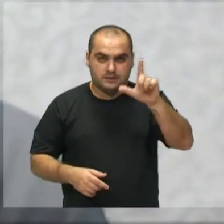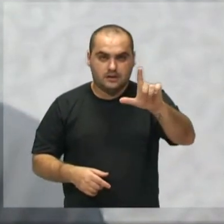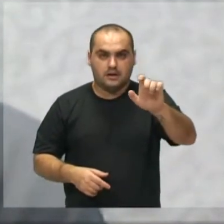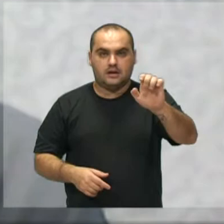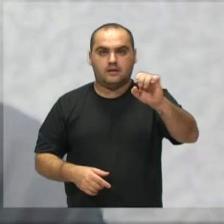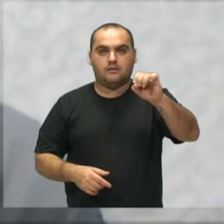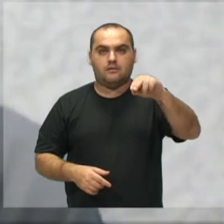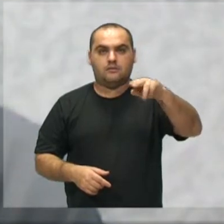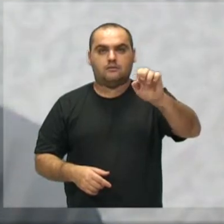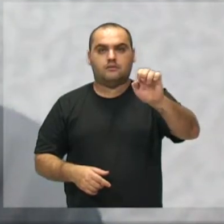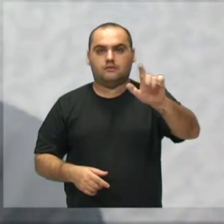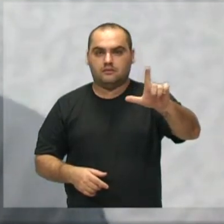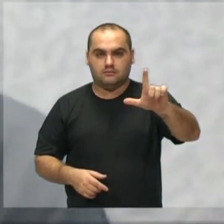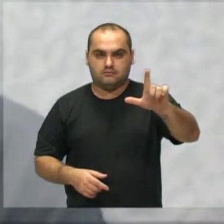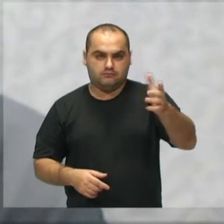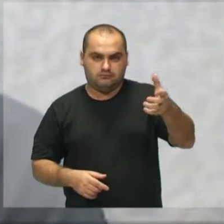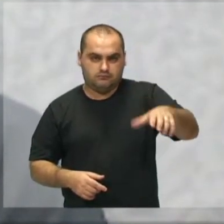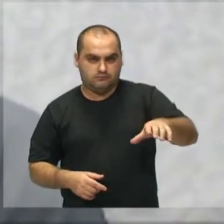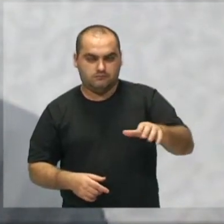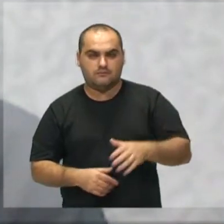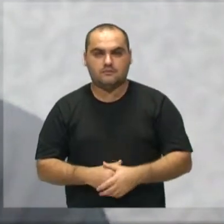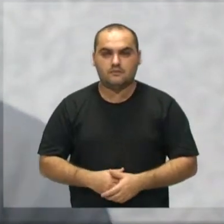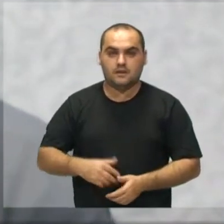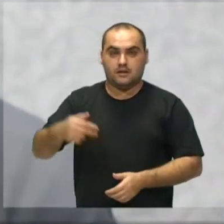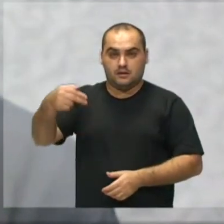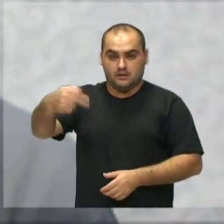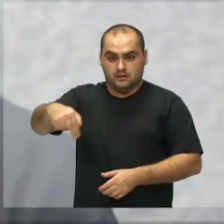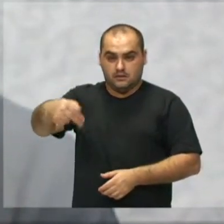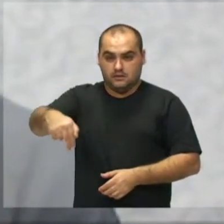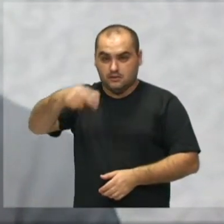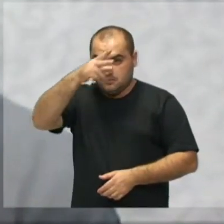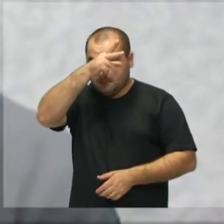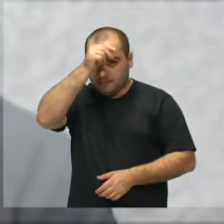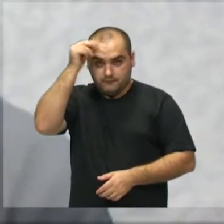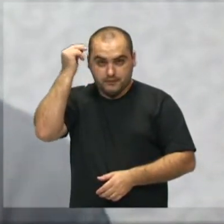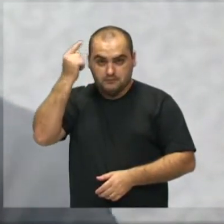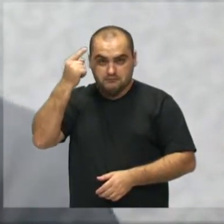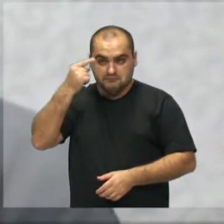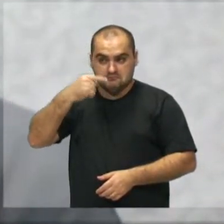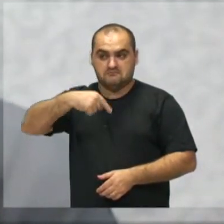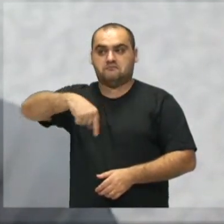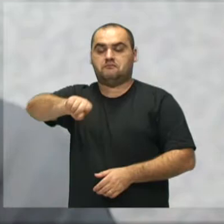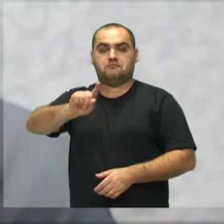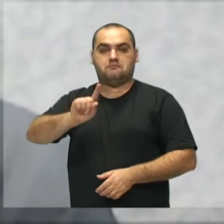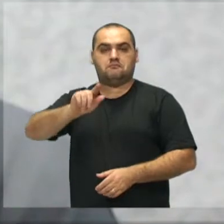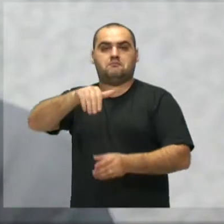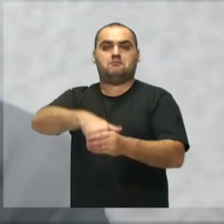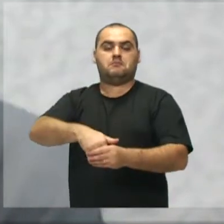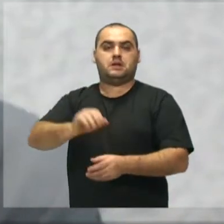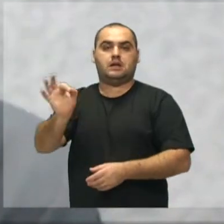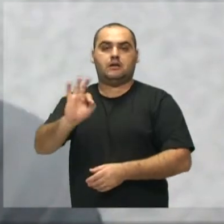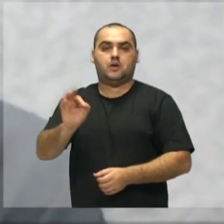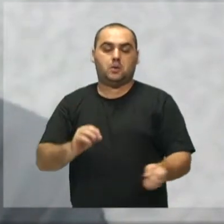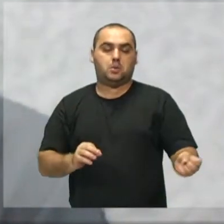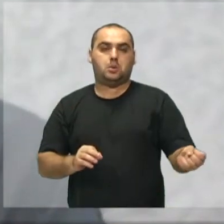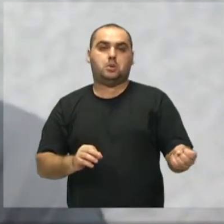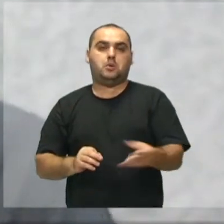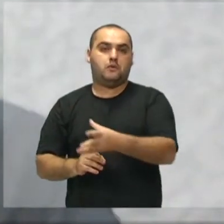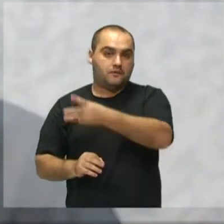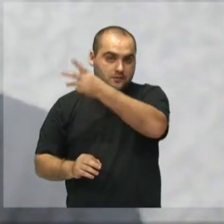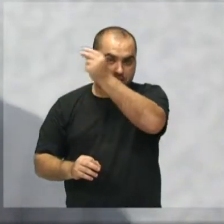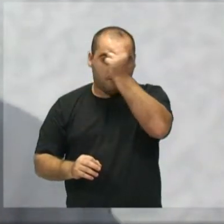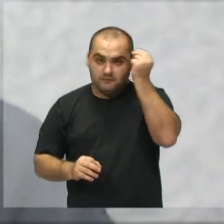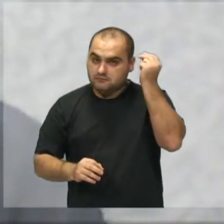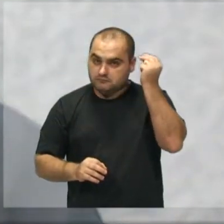concorrer, já estava reeleito, e em Navegantes, que o prefeito não concorreu. Então, necessariamente, um novo prefeito estaria depois